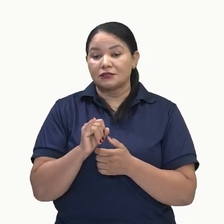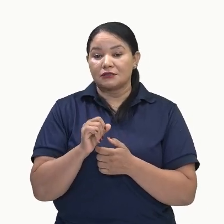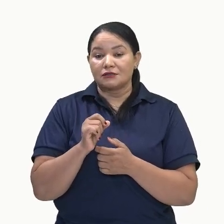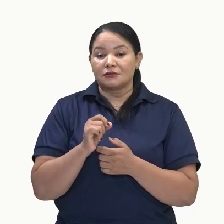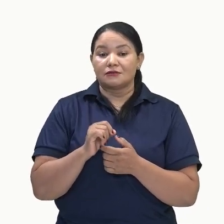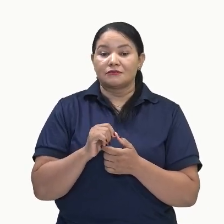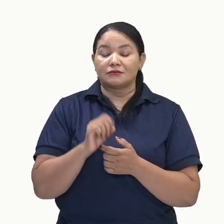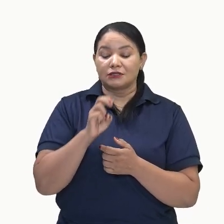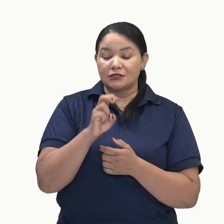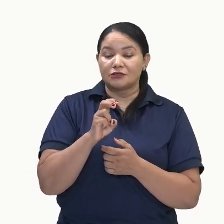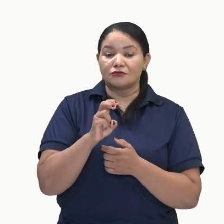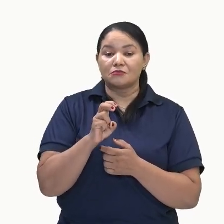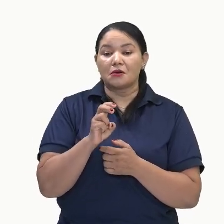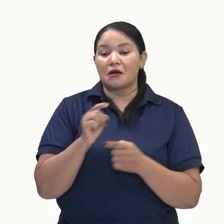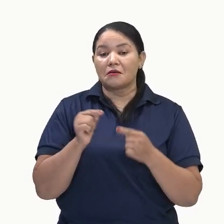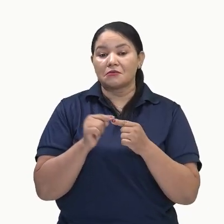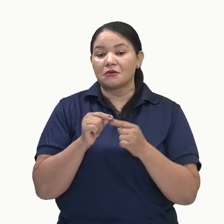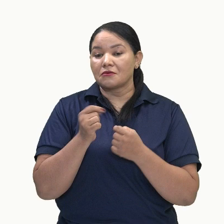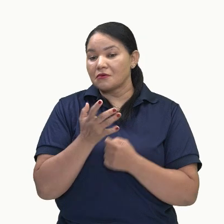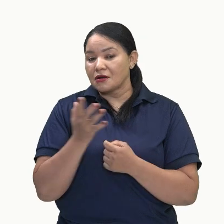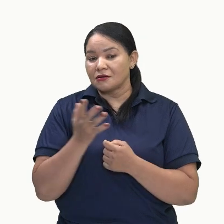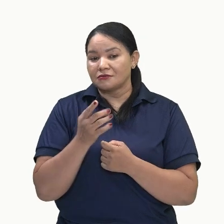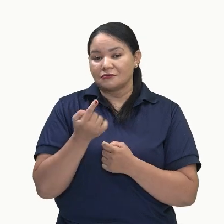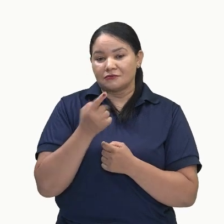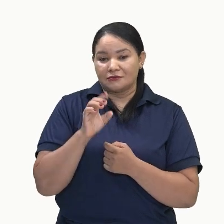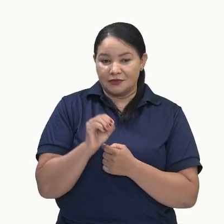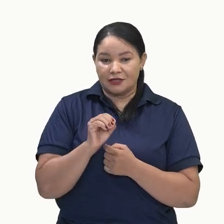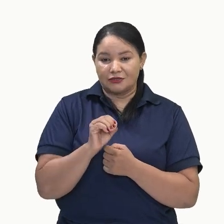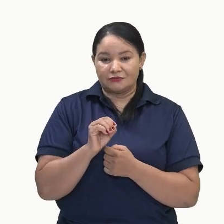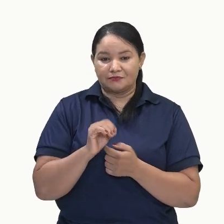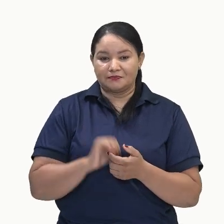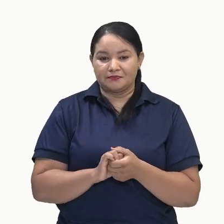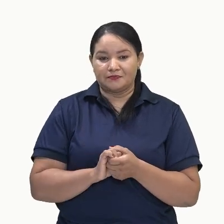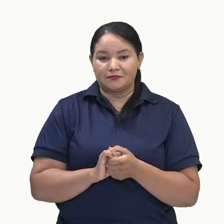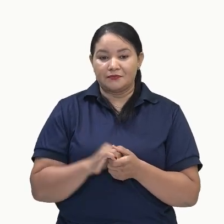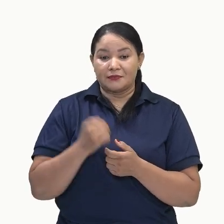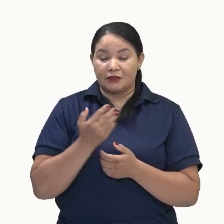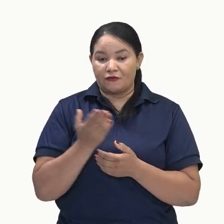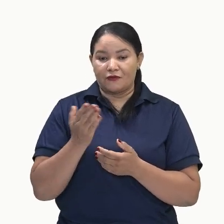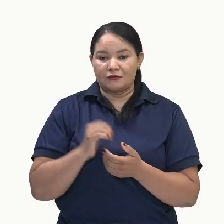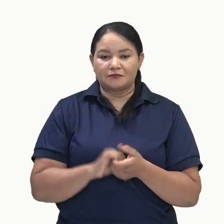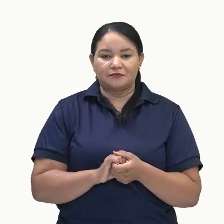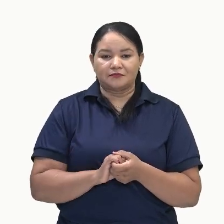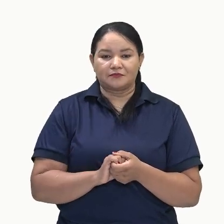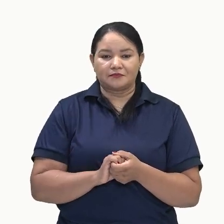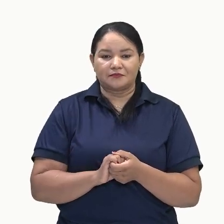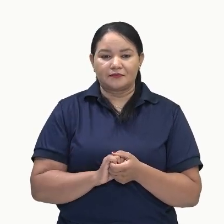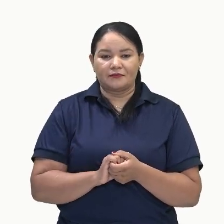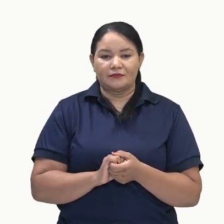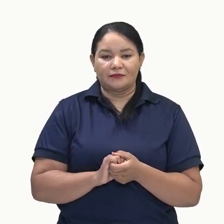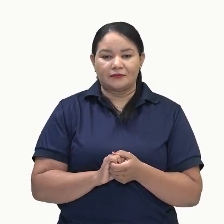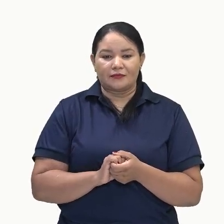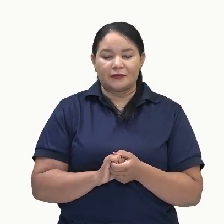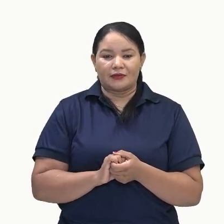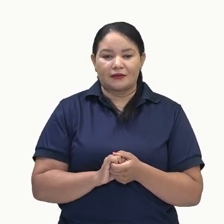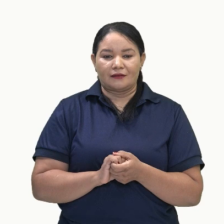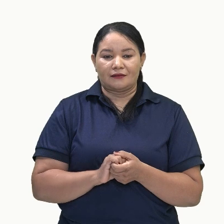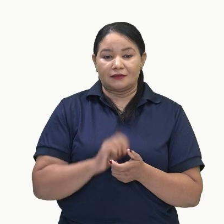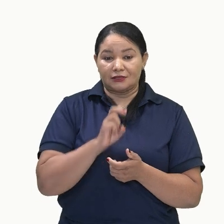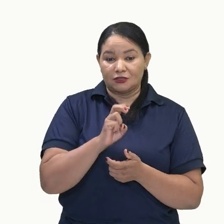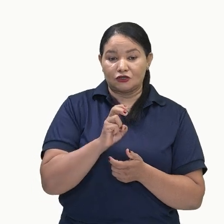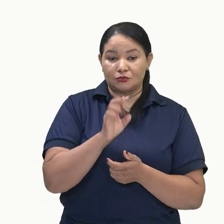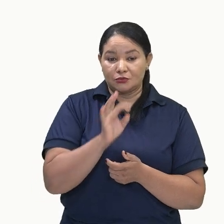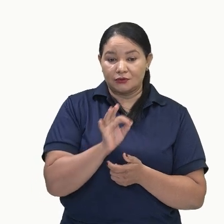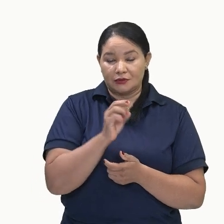5% será 10. Há de você concordar com o professor aí com essa ideia. Então, tá aqui, ó, bonitinho aqui na tela. 5% de 200